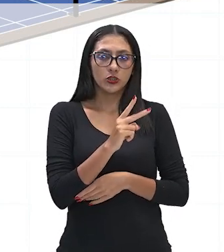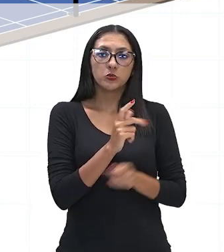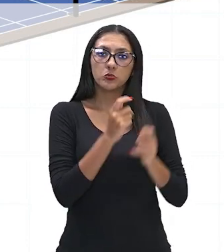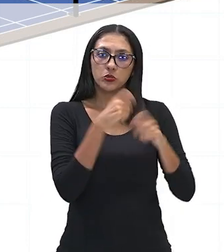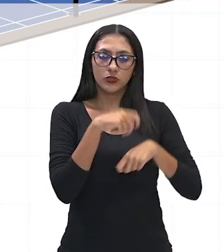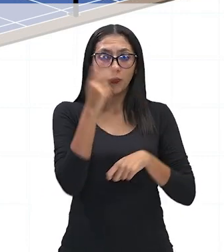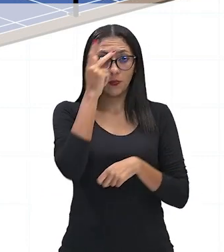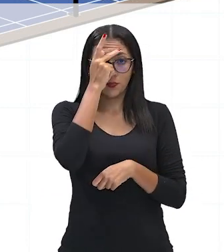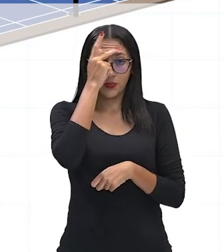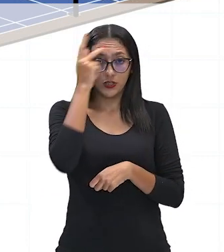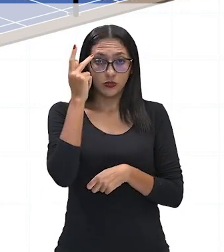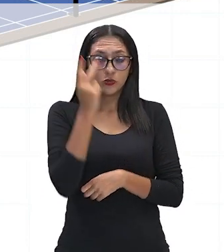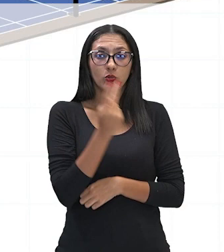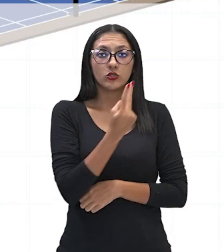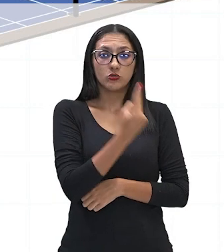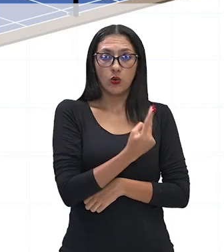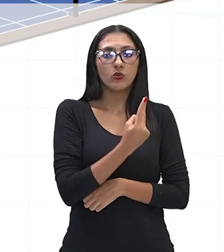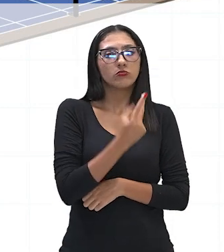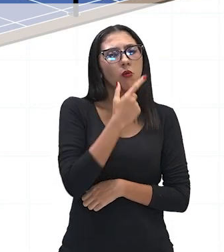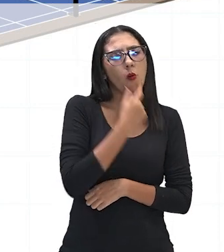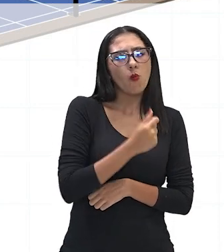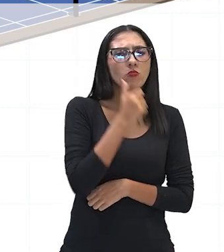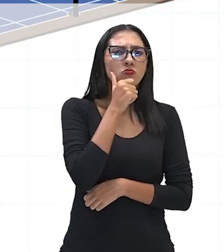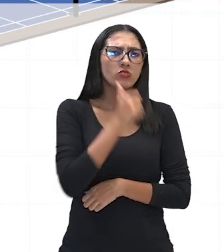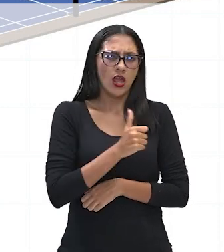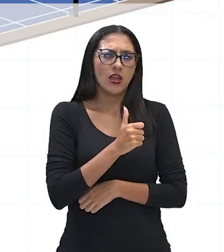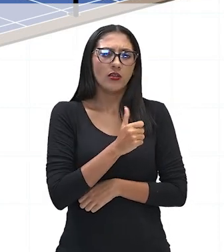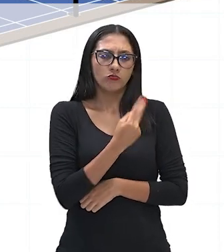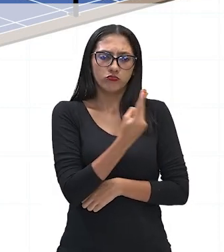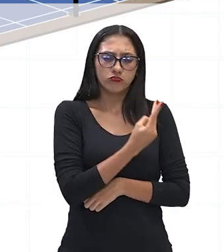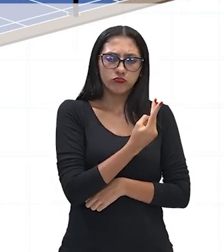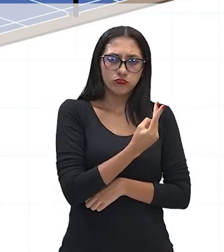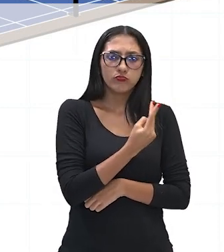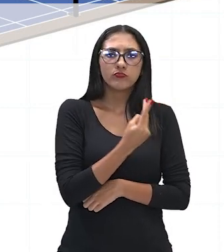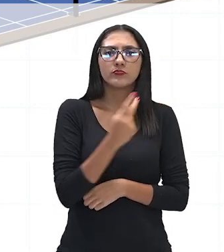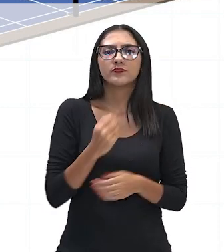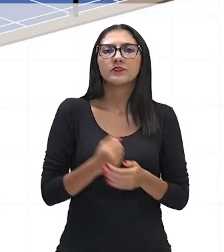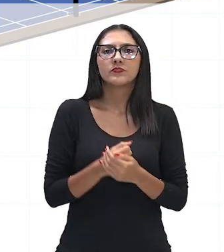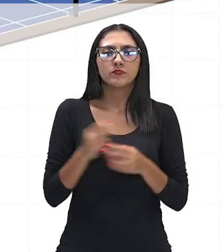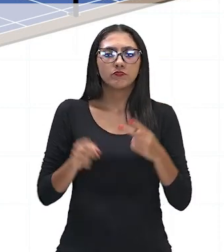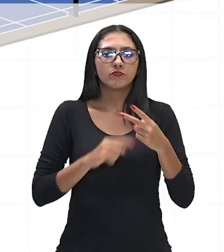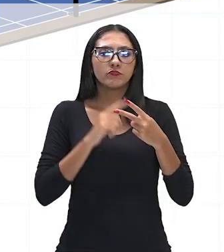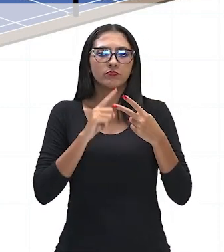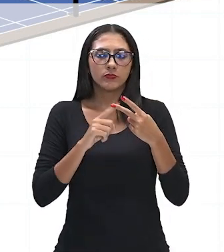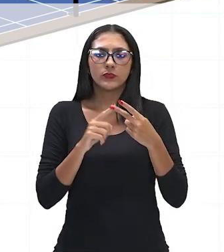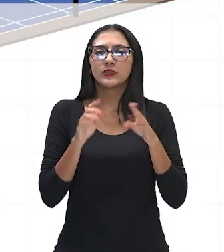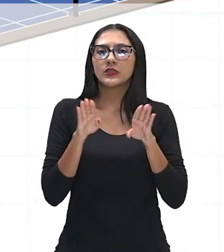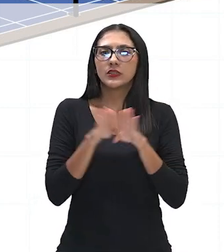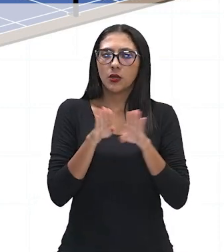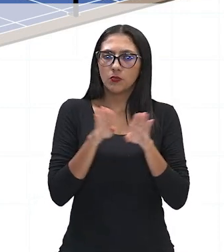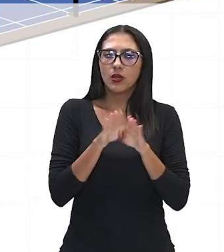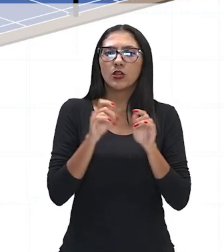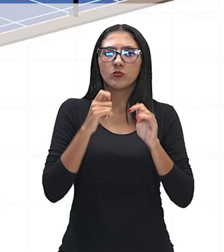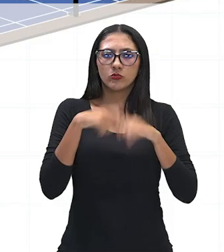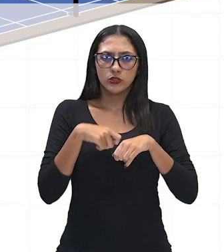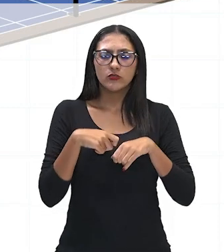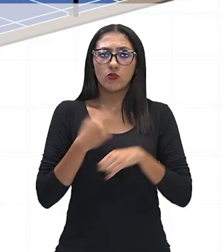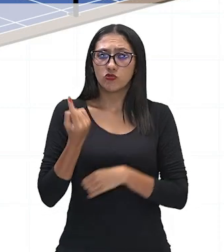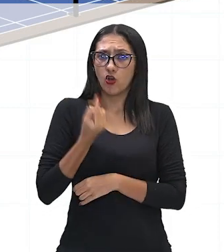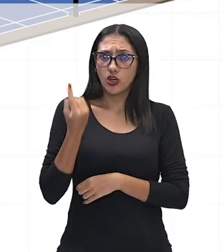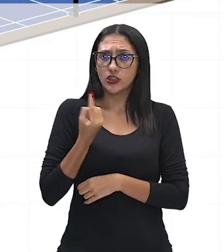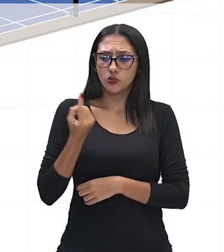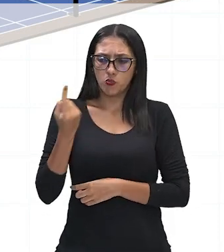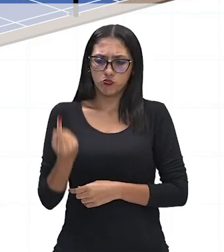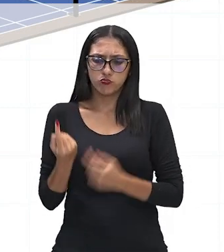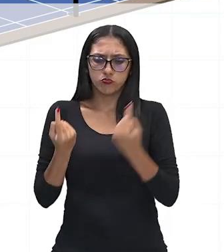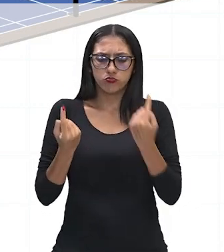né, masculino e dupla feminino. 2 modalidades sendo uma individual masculina e a outra